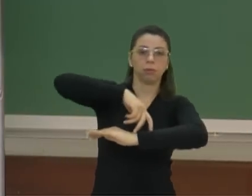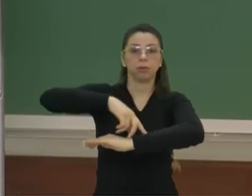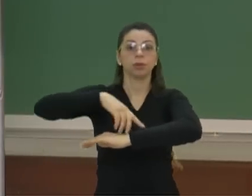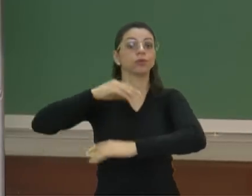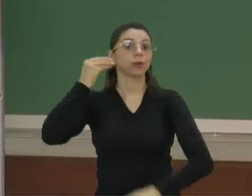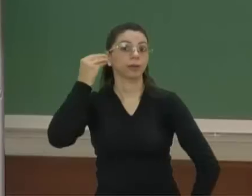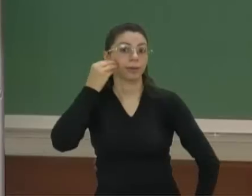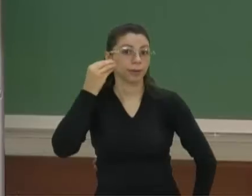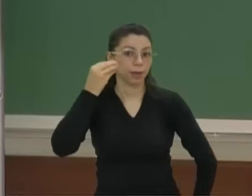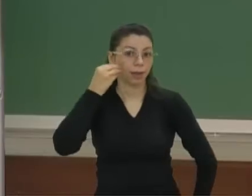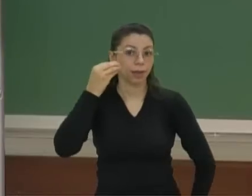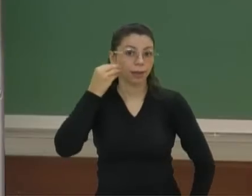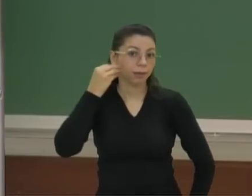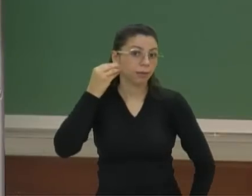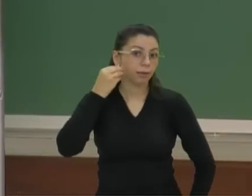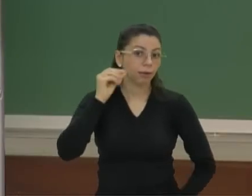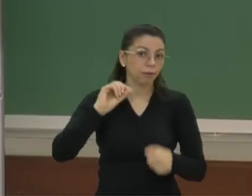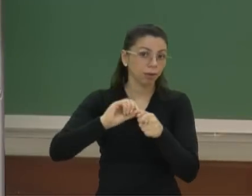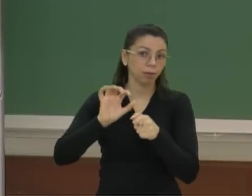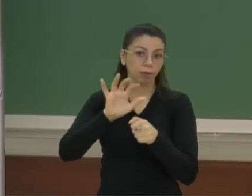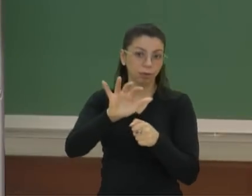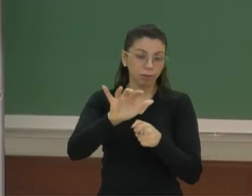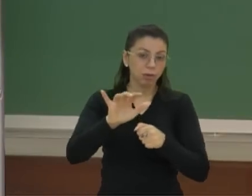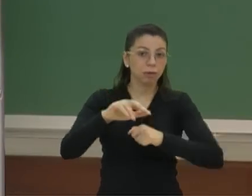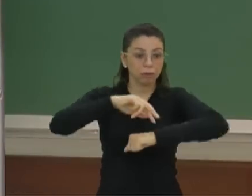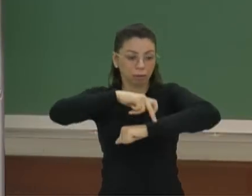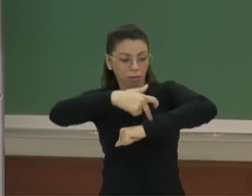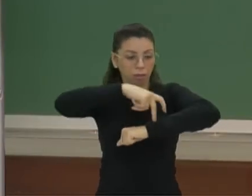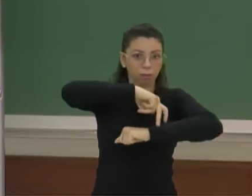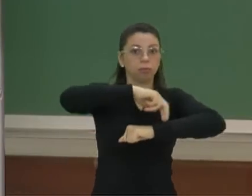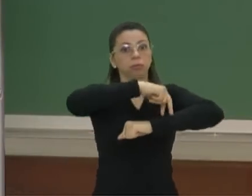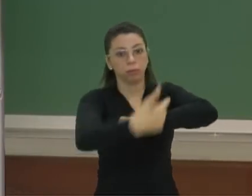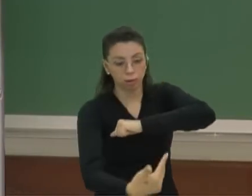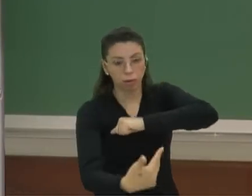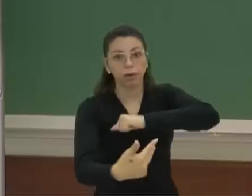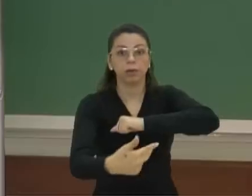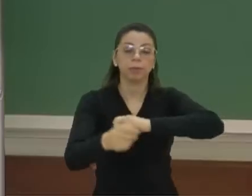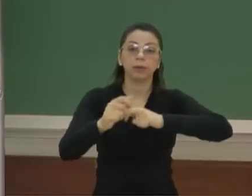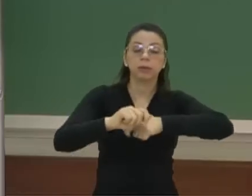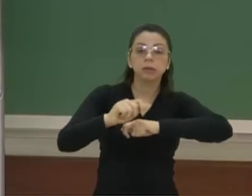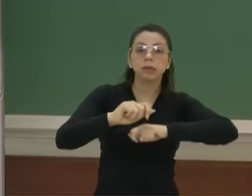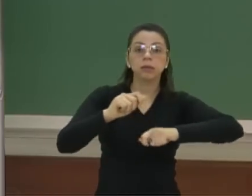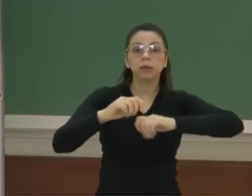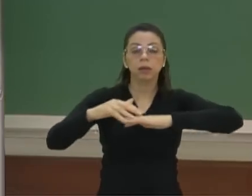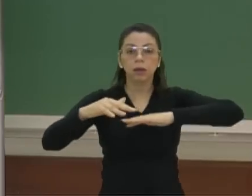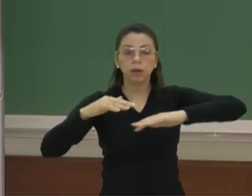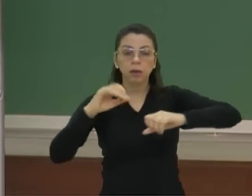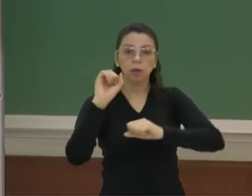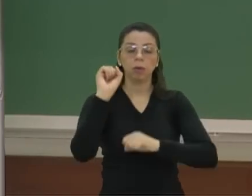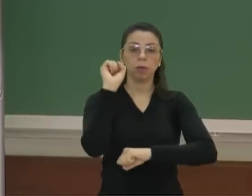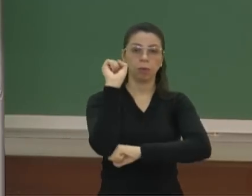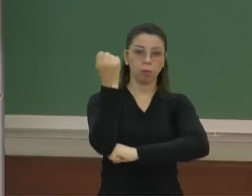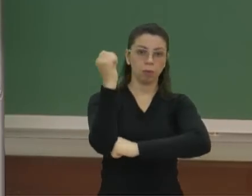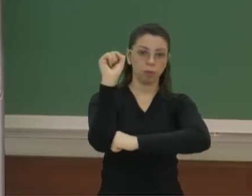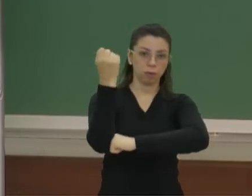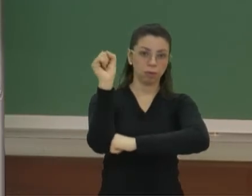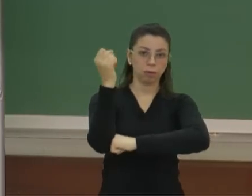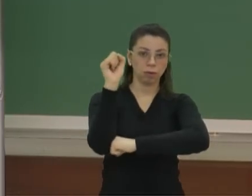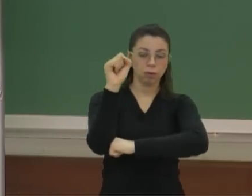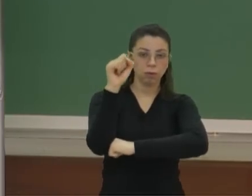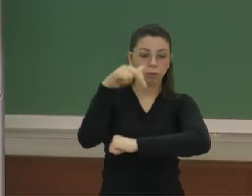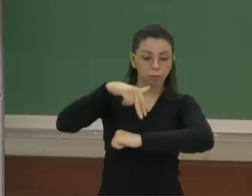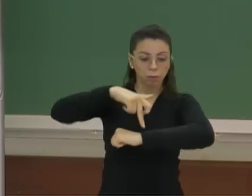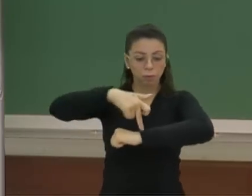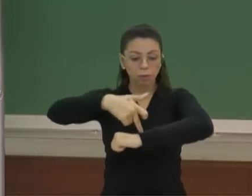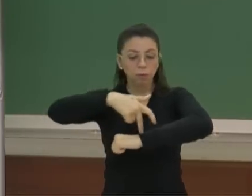ter muita coordenação e muito equilíbrio. Então, qual é a função desta